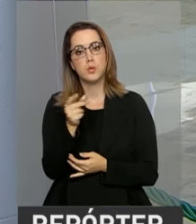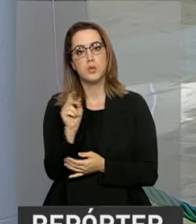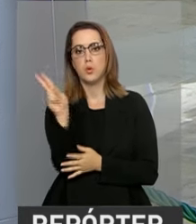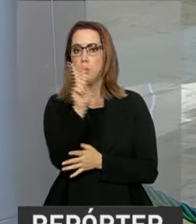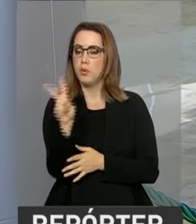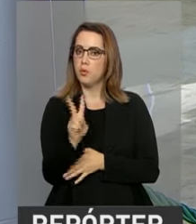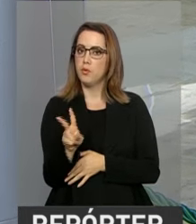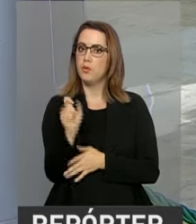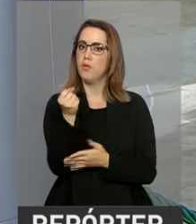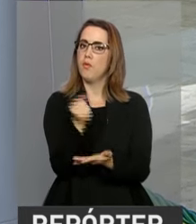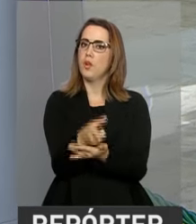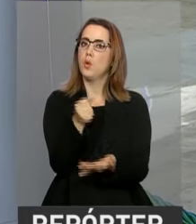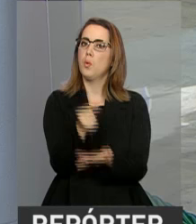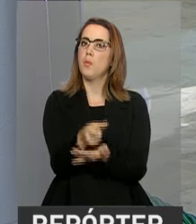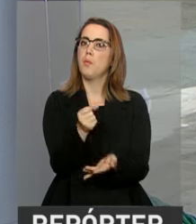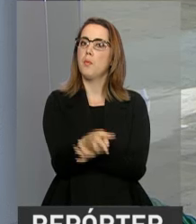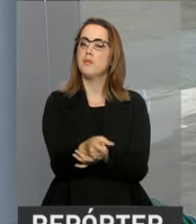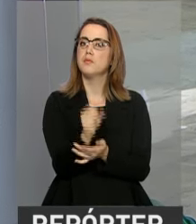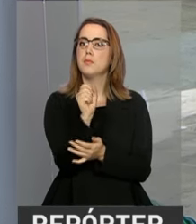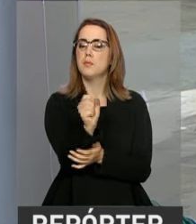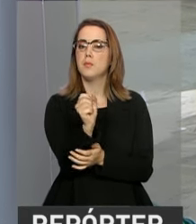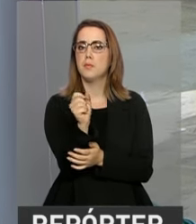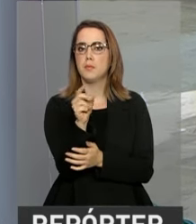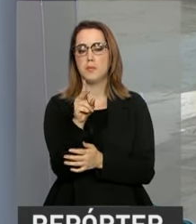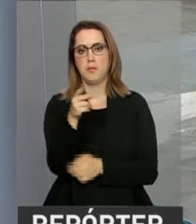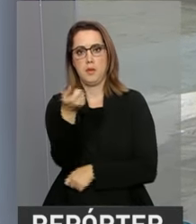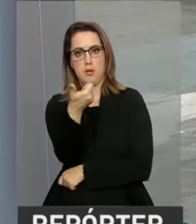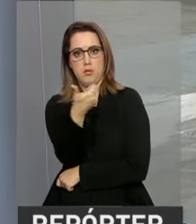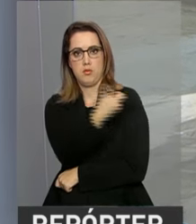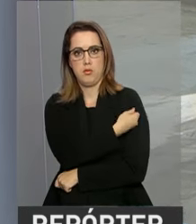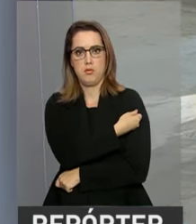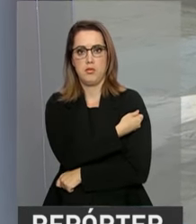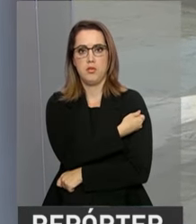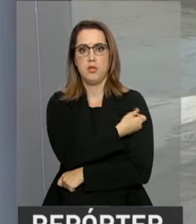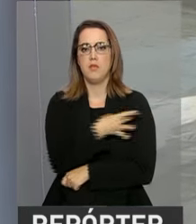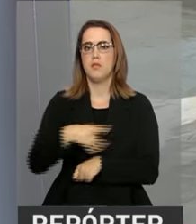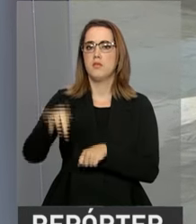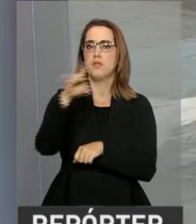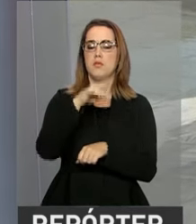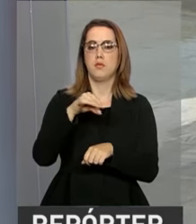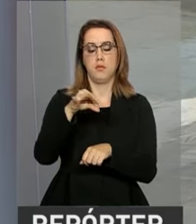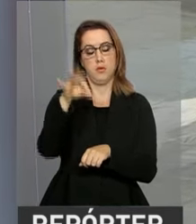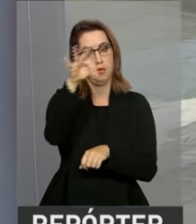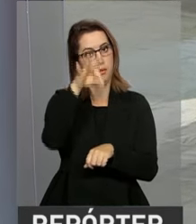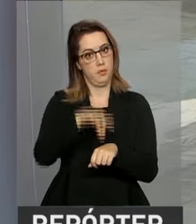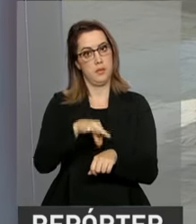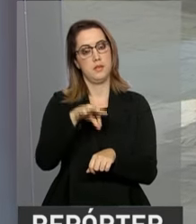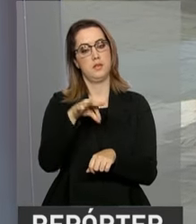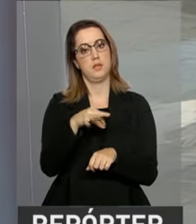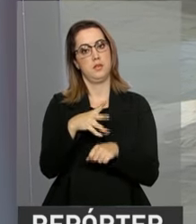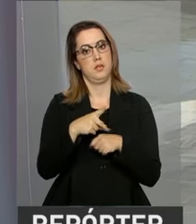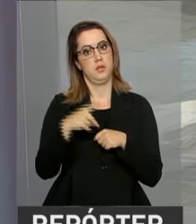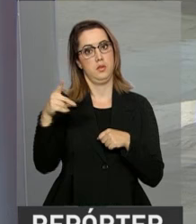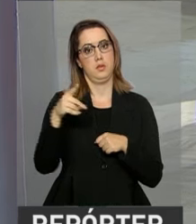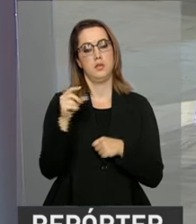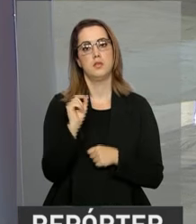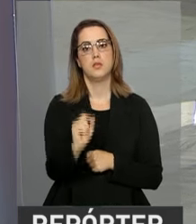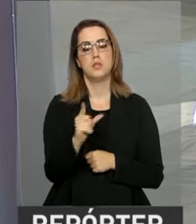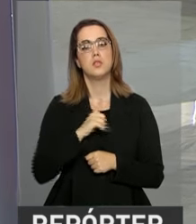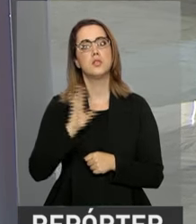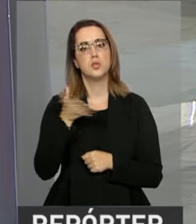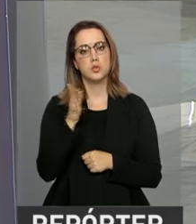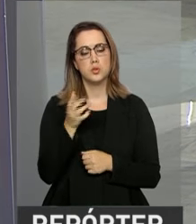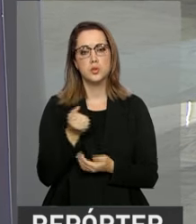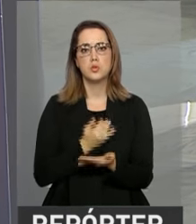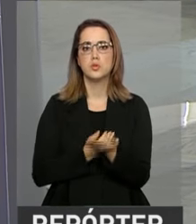contra a dengue na semana passada na segunda-feira a Anvisa fez o registro dessa vacina já começou a distribuir pro público